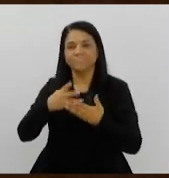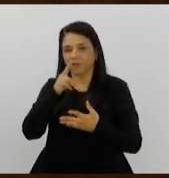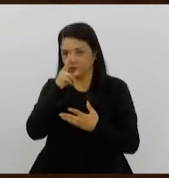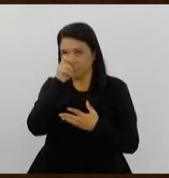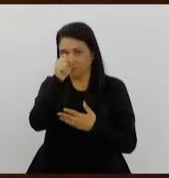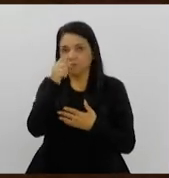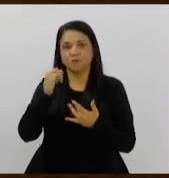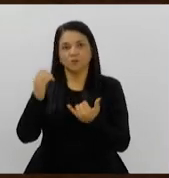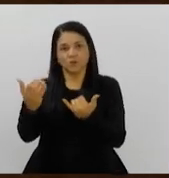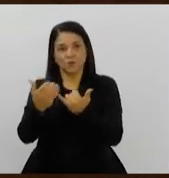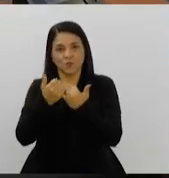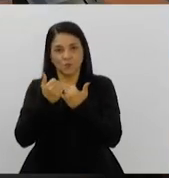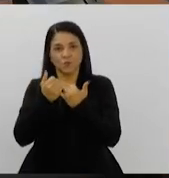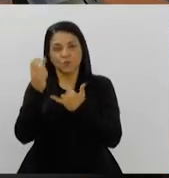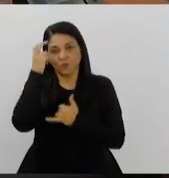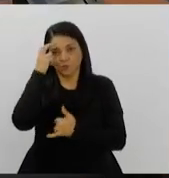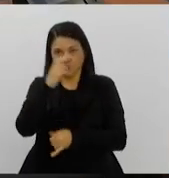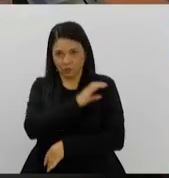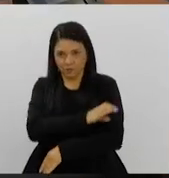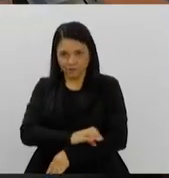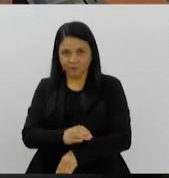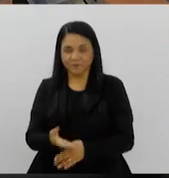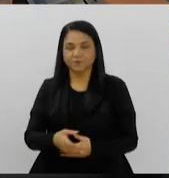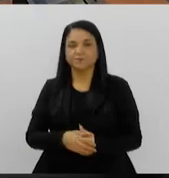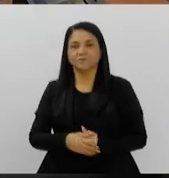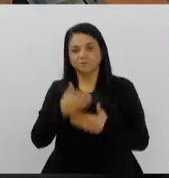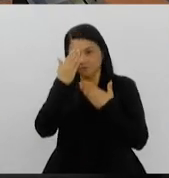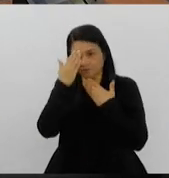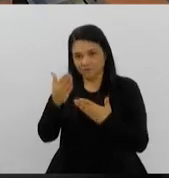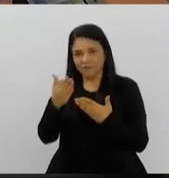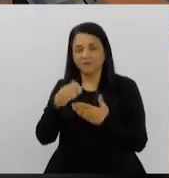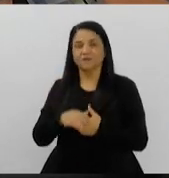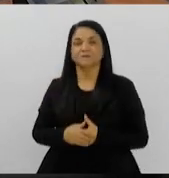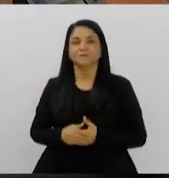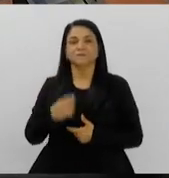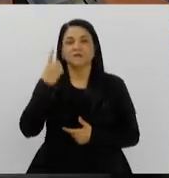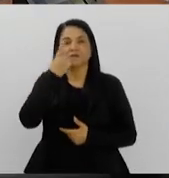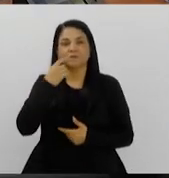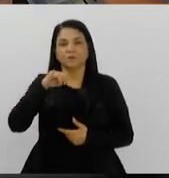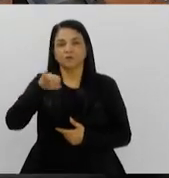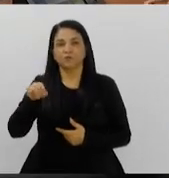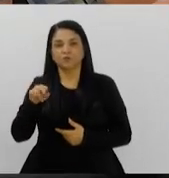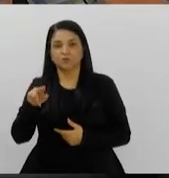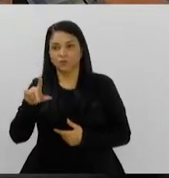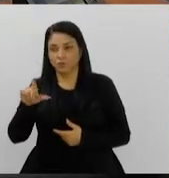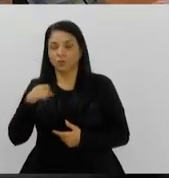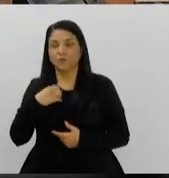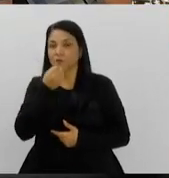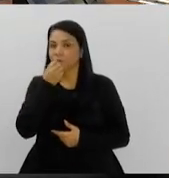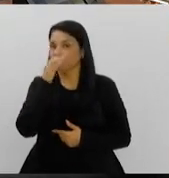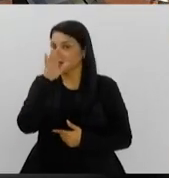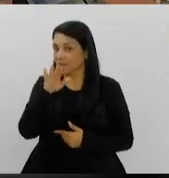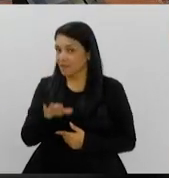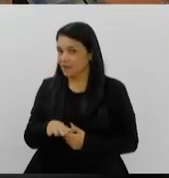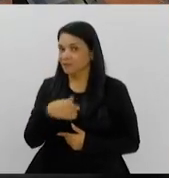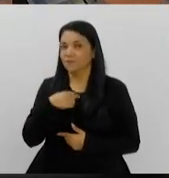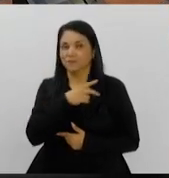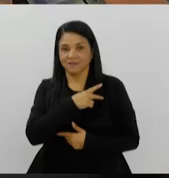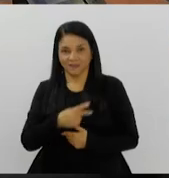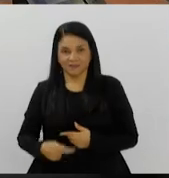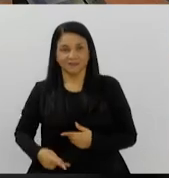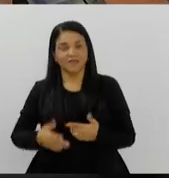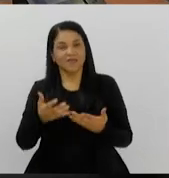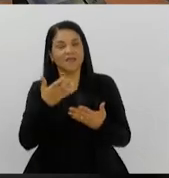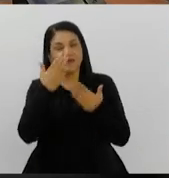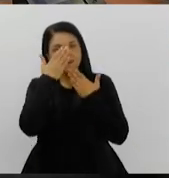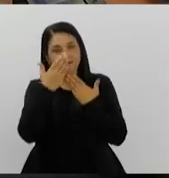fortalecimento da cultura. Muito obrigada. Deputado Júlio. Boa tarde, presidente. Primeiramente, gostaria de